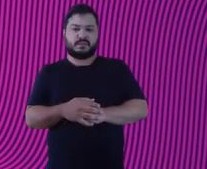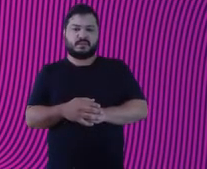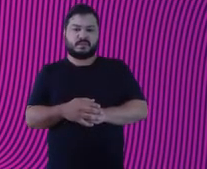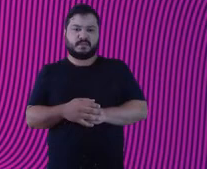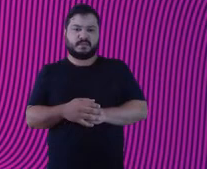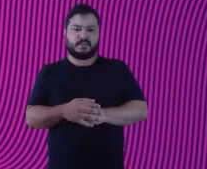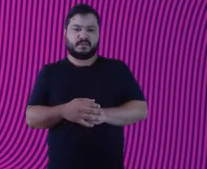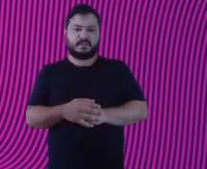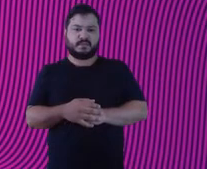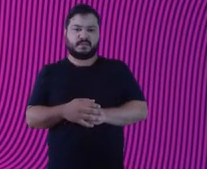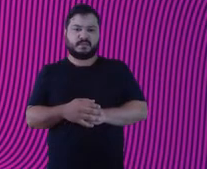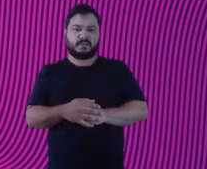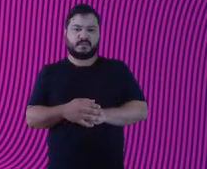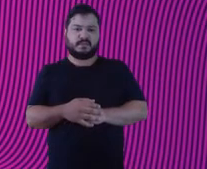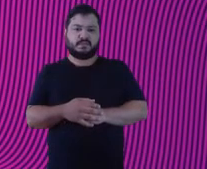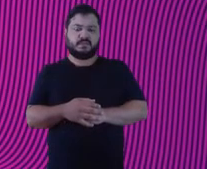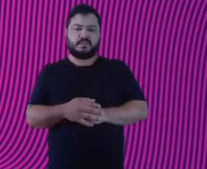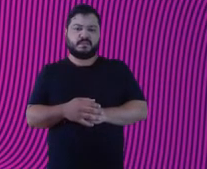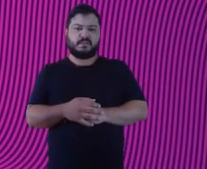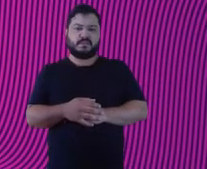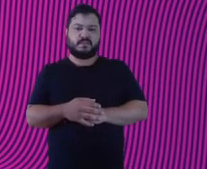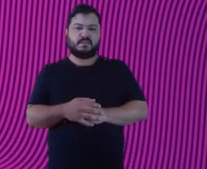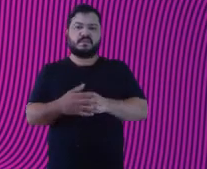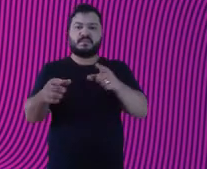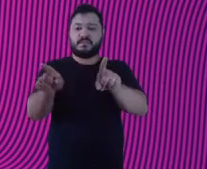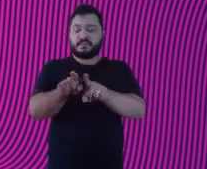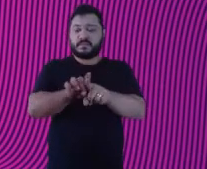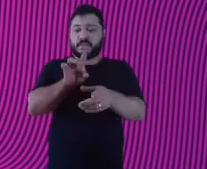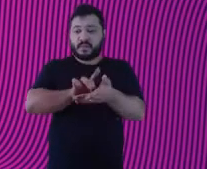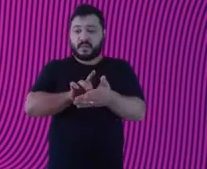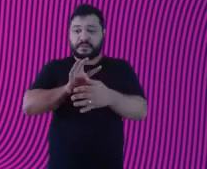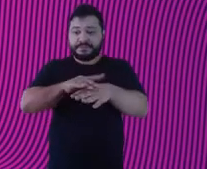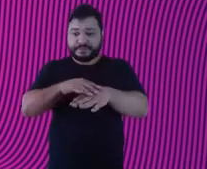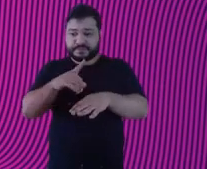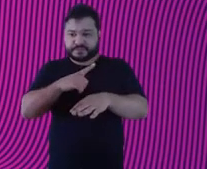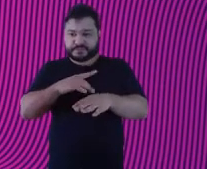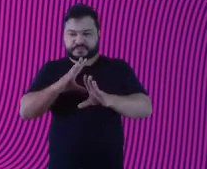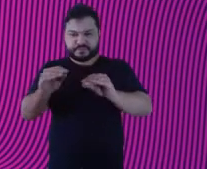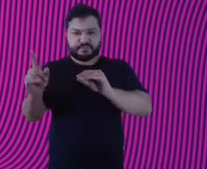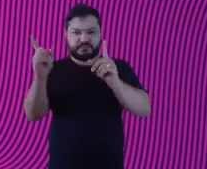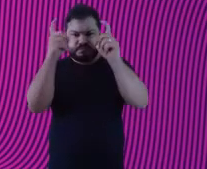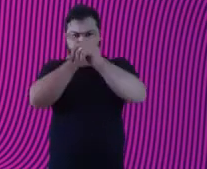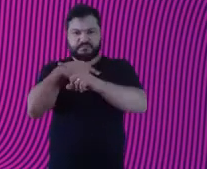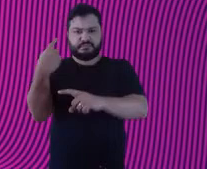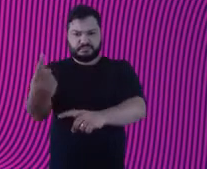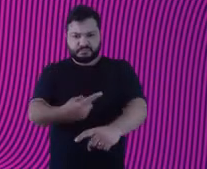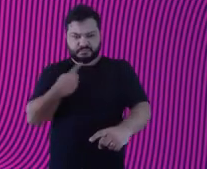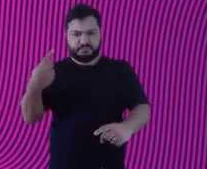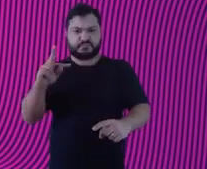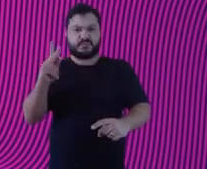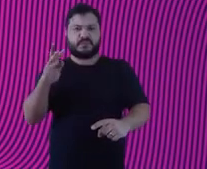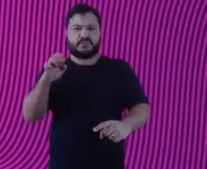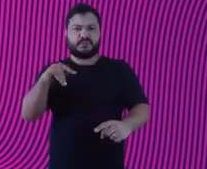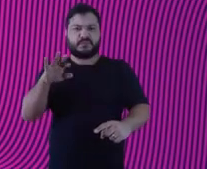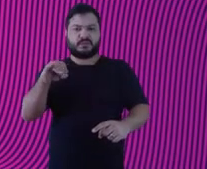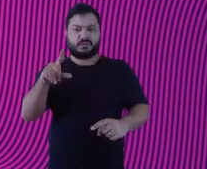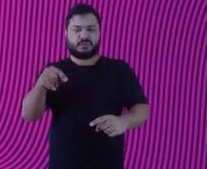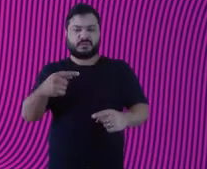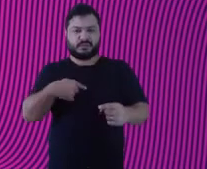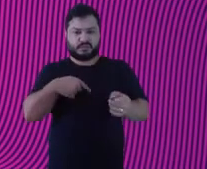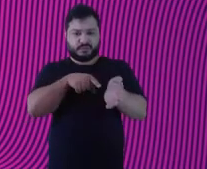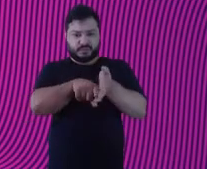reabsortivos ósseos e osteoclastos, e na verdade esses doentes têm um manejo muito difícil por nós hematologistas. Eu fiz uma